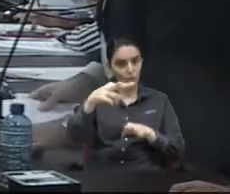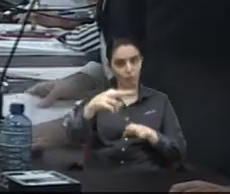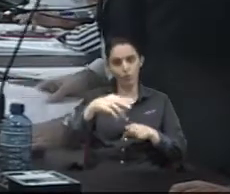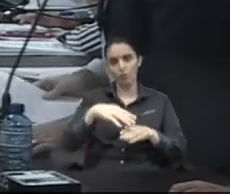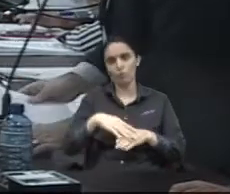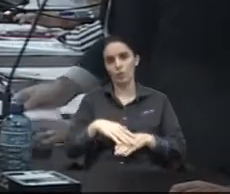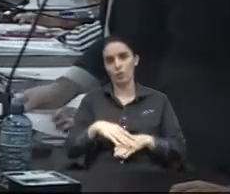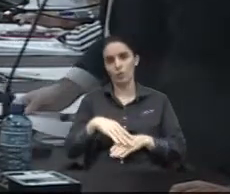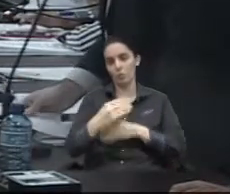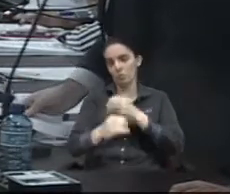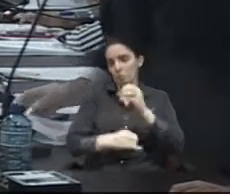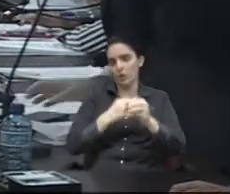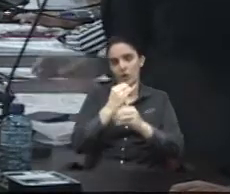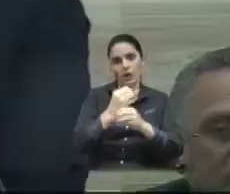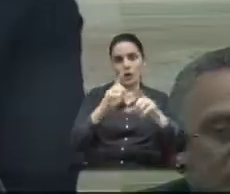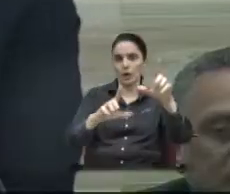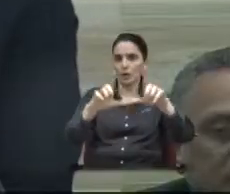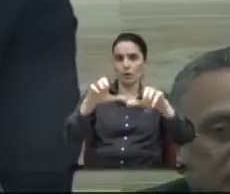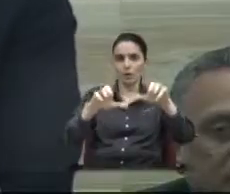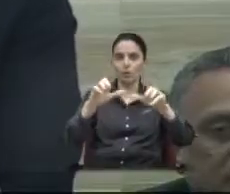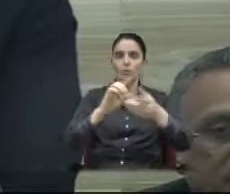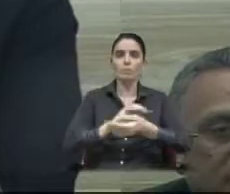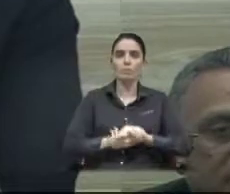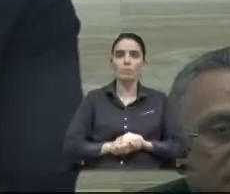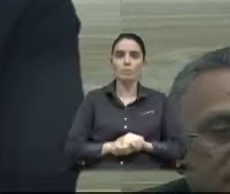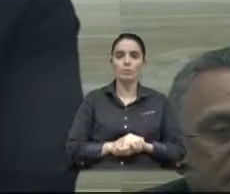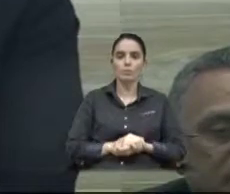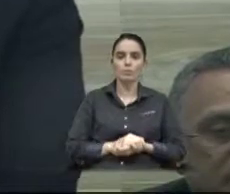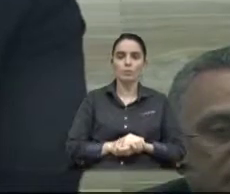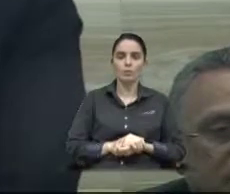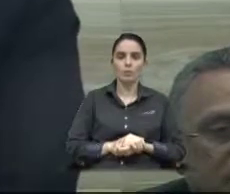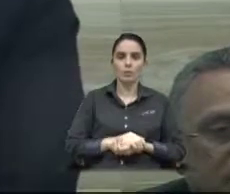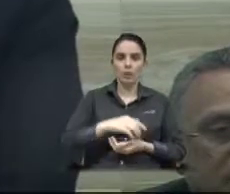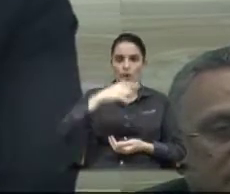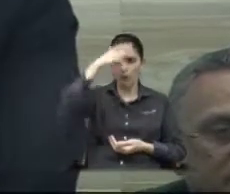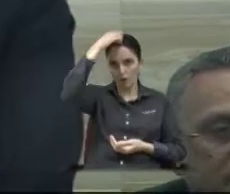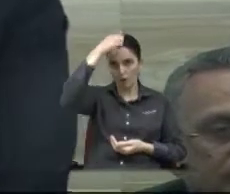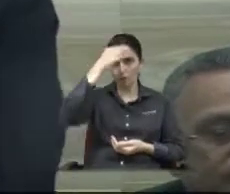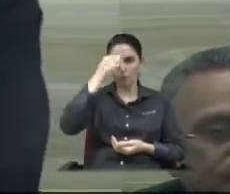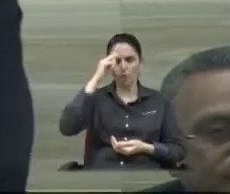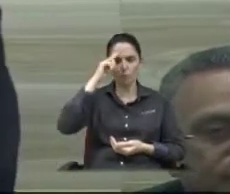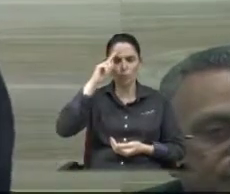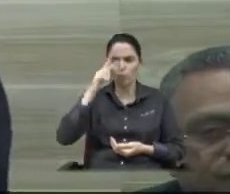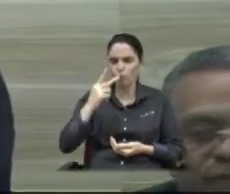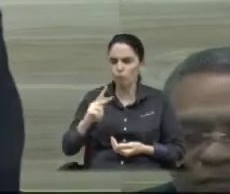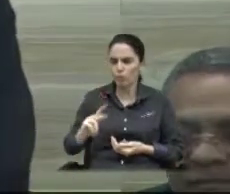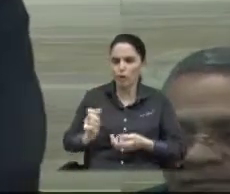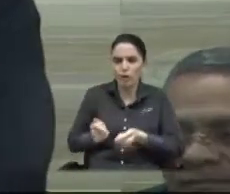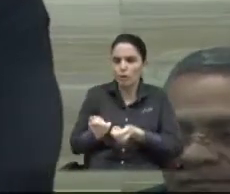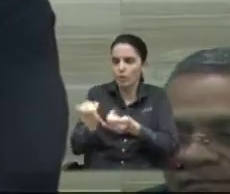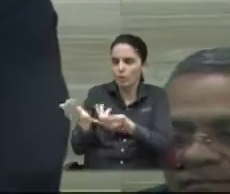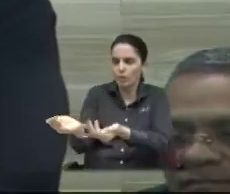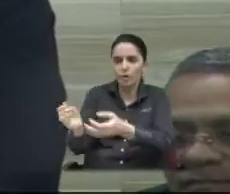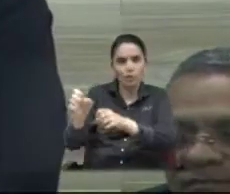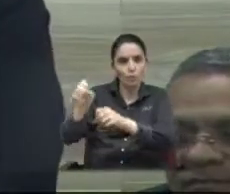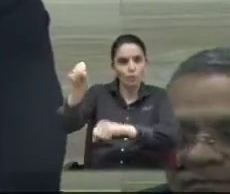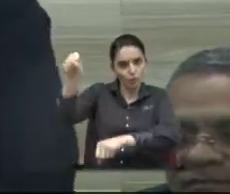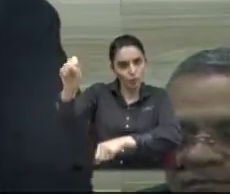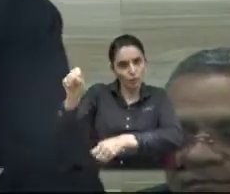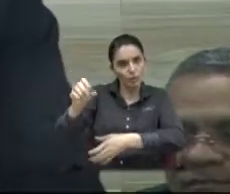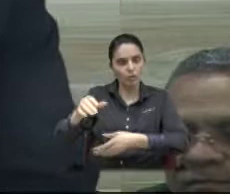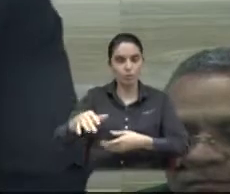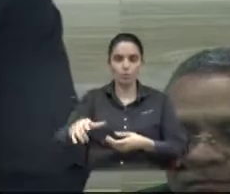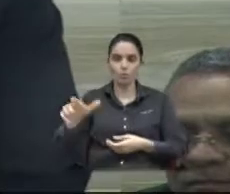sociais, televisão. Na verdade, eu me sinto muito honrado de poder dar esse título, conceder o título